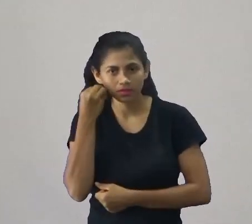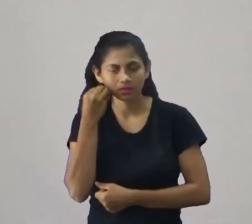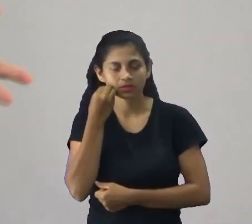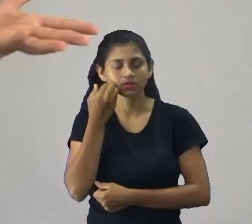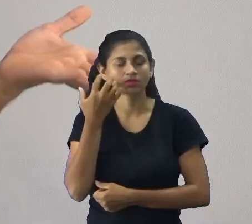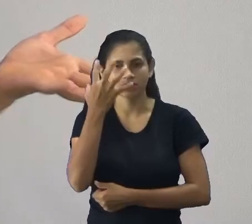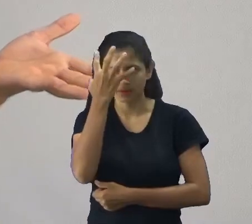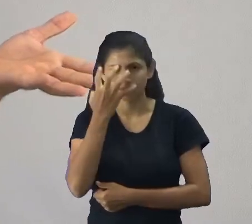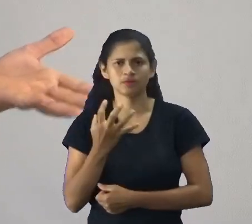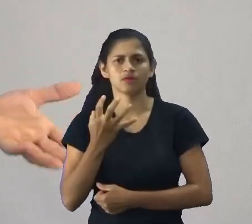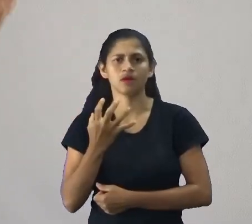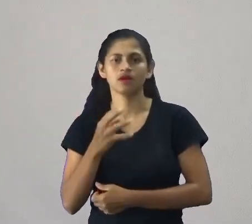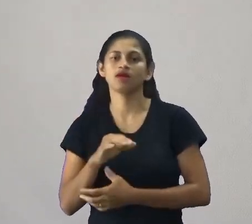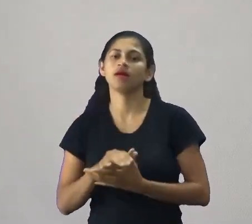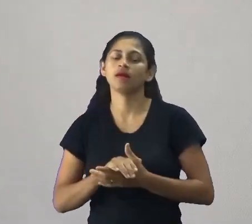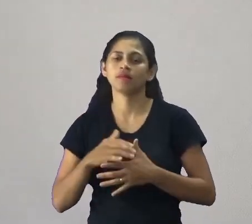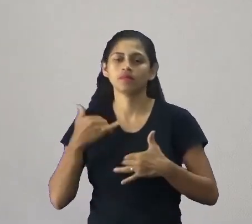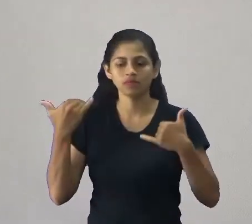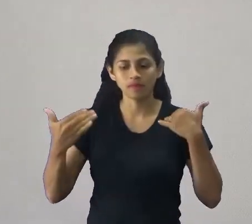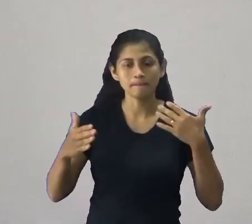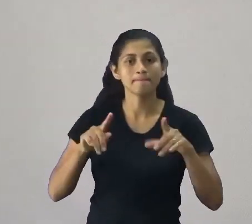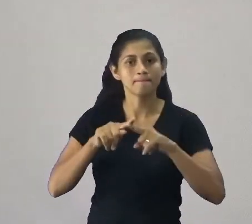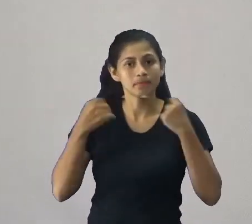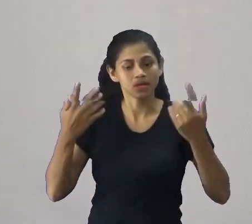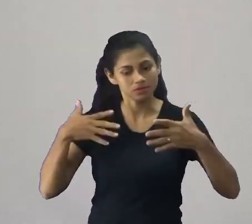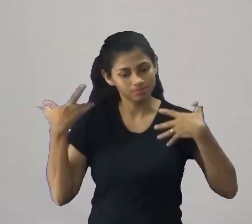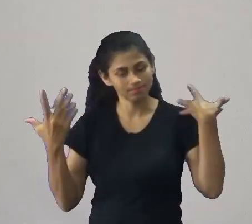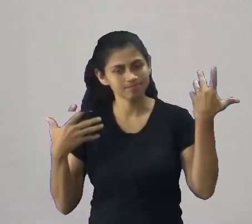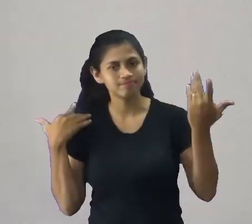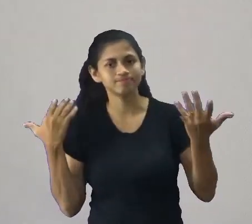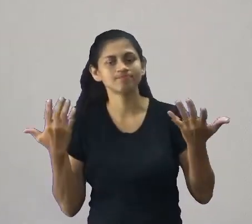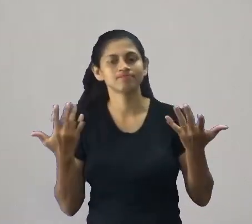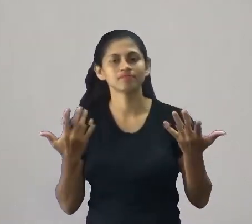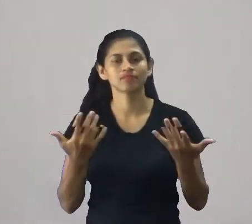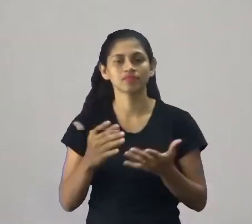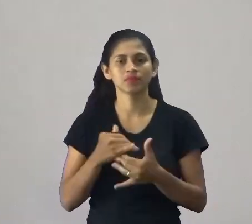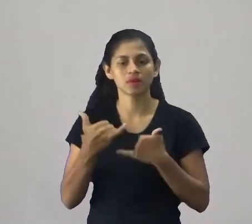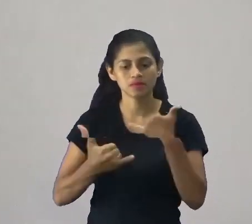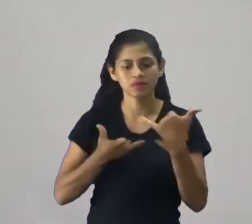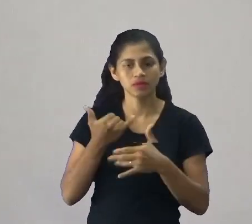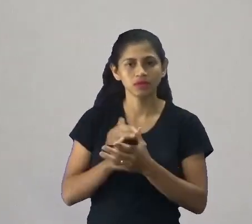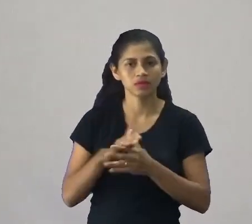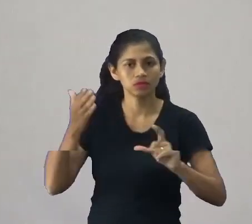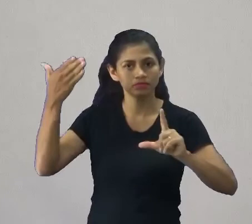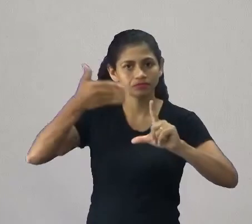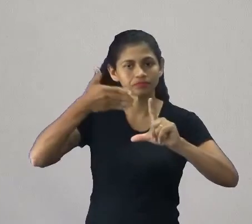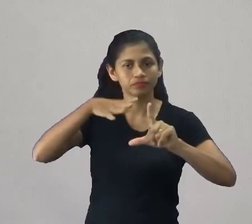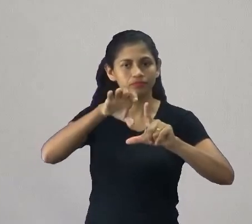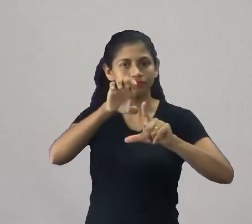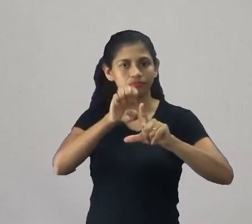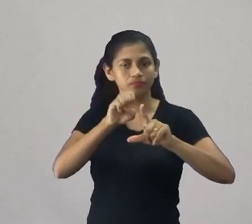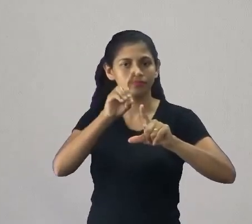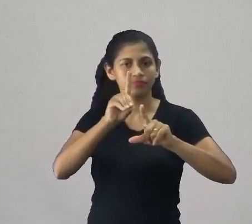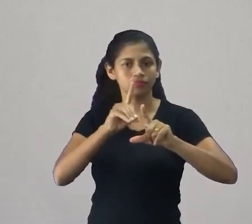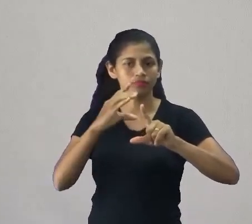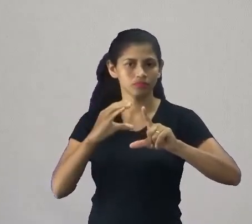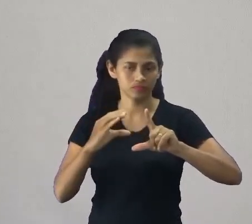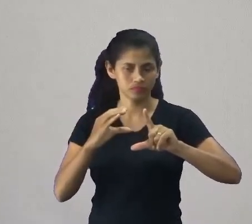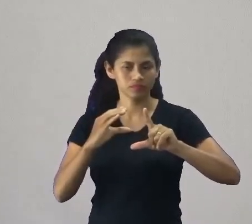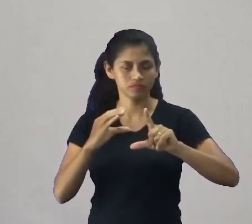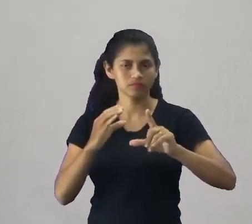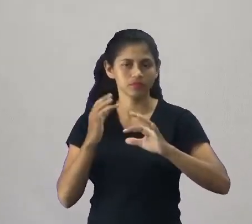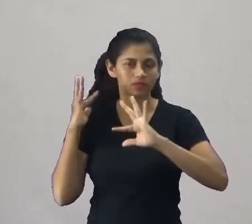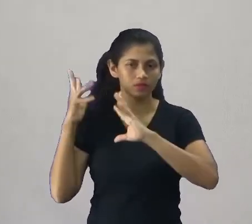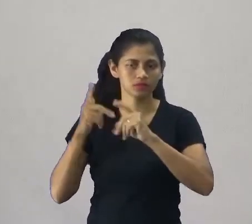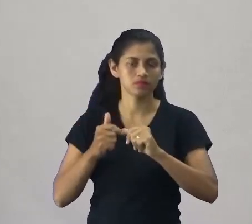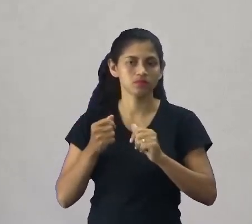se divirta, porque esse é o objetivo da brincadeira. Espero que vocês tenham gostado da aula. Qualquer coisa, só acesse a plataforma Eduque para rever essa aula